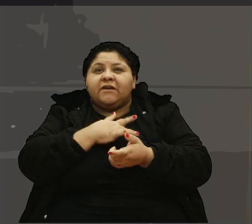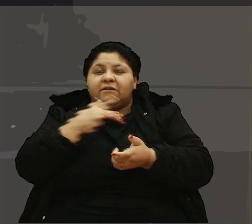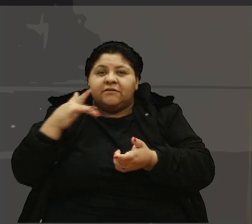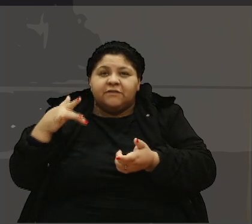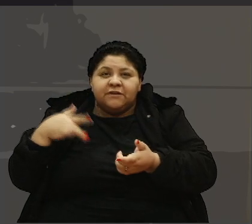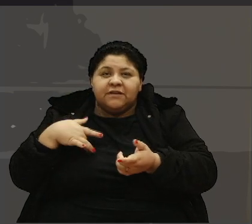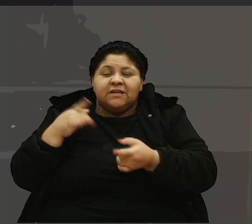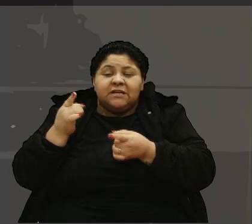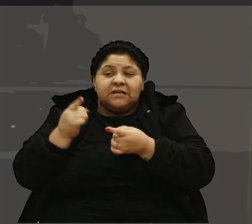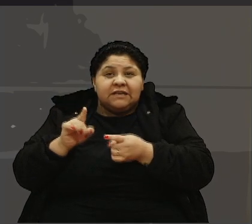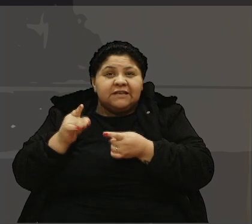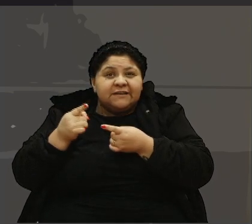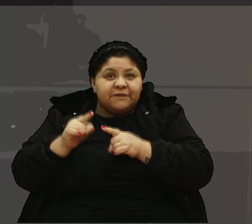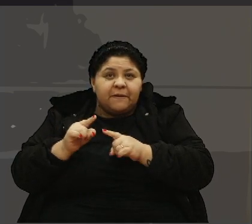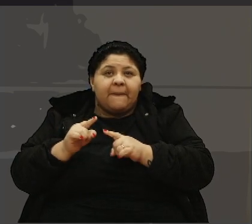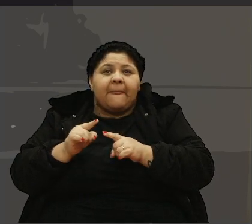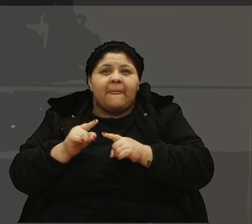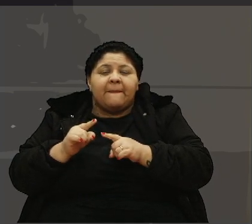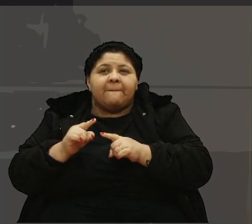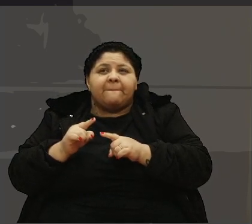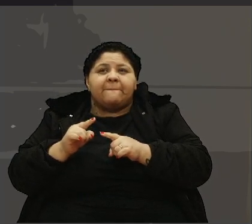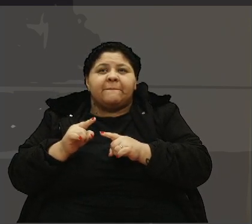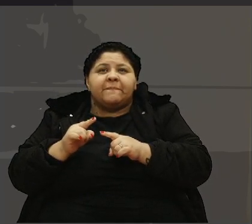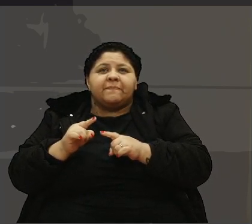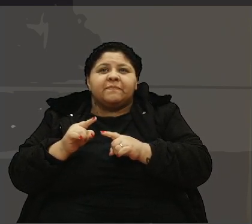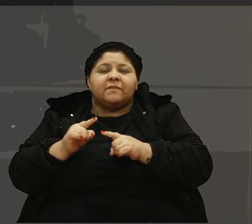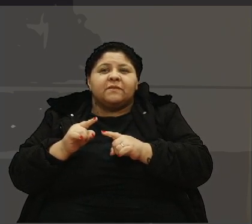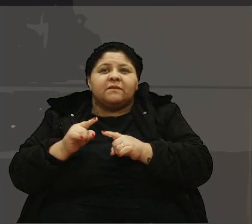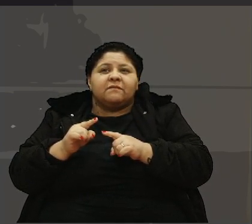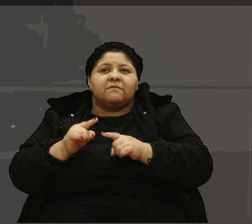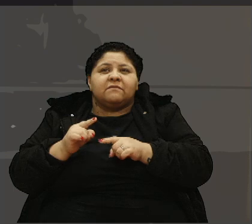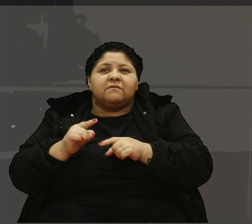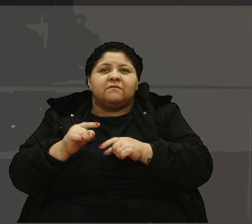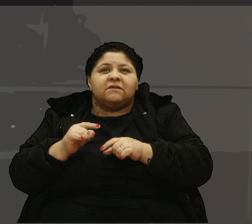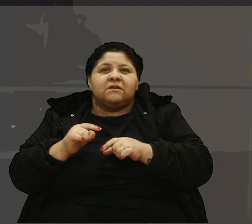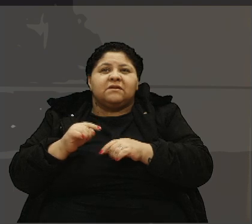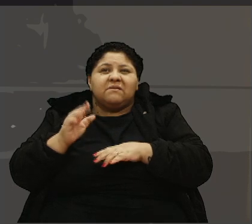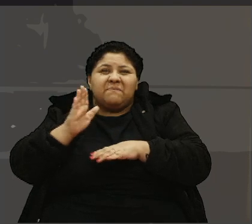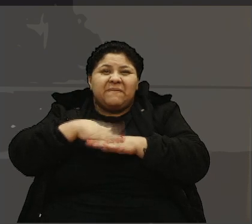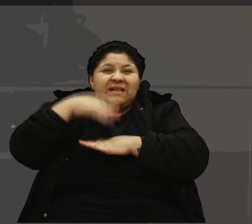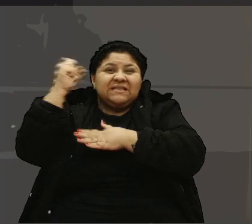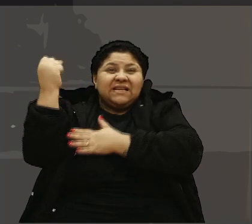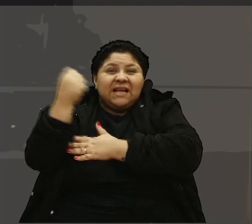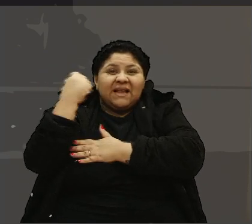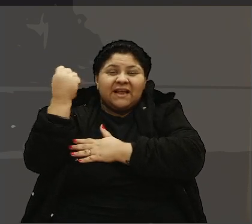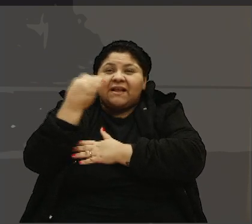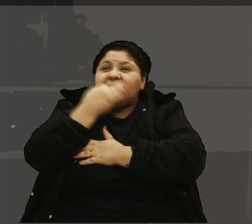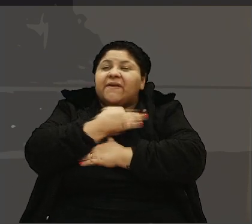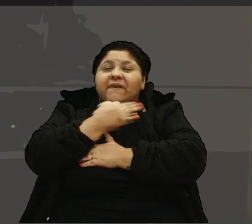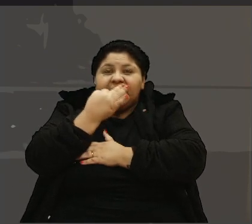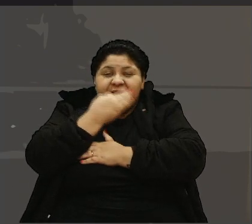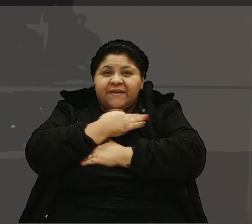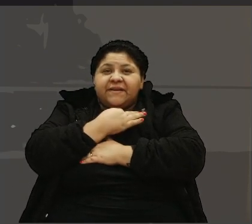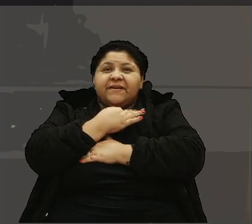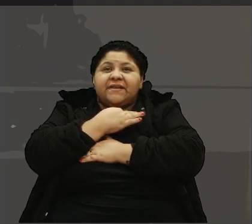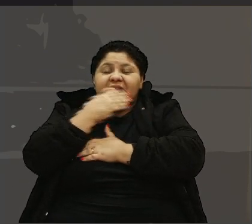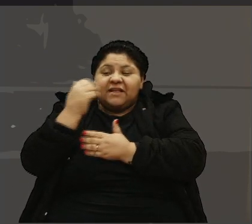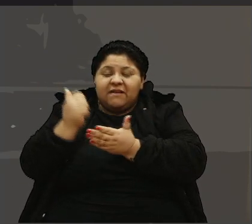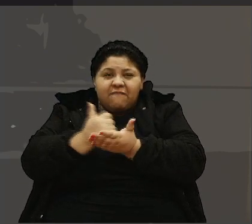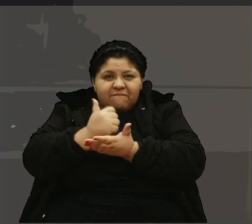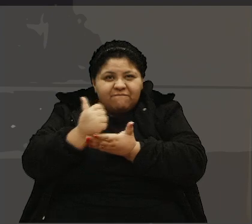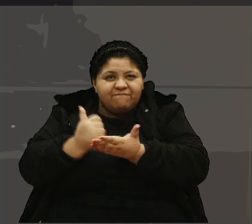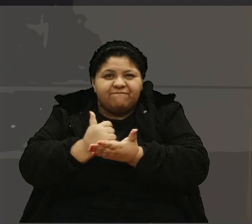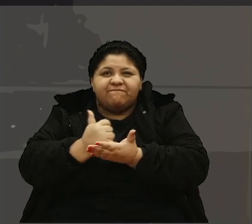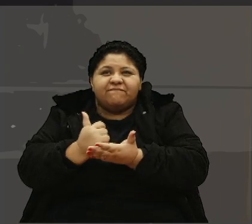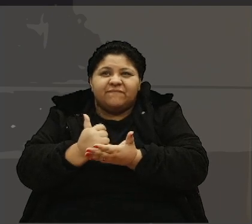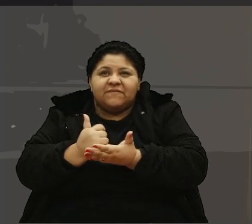parte crítica, quando é situações de alta complexidade, Caxias do Sul é a base e,